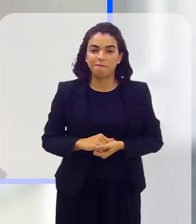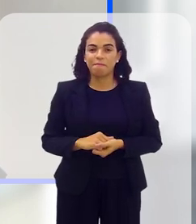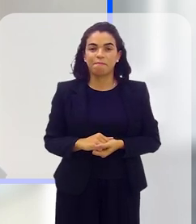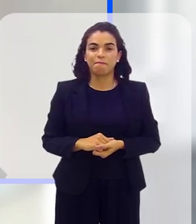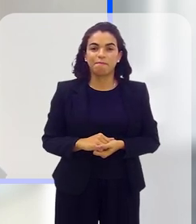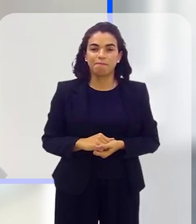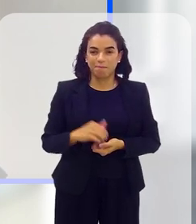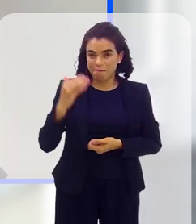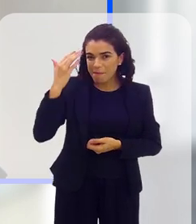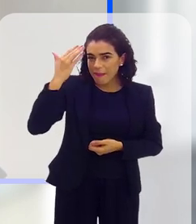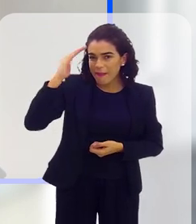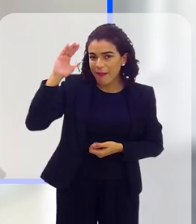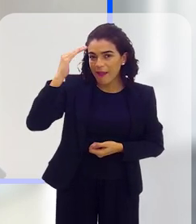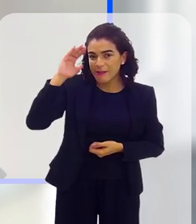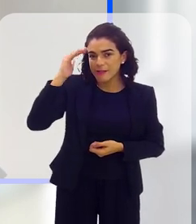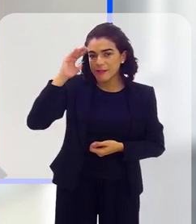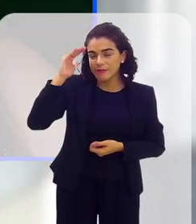é,